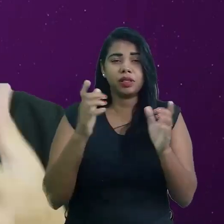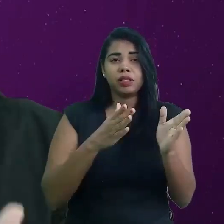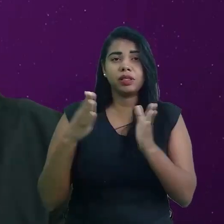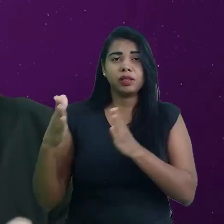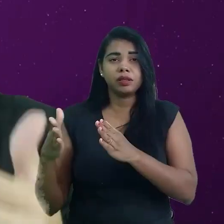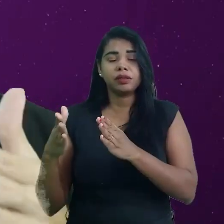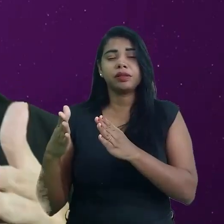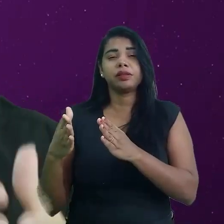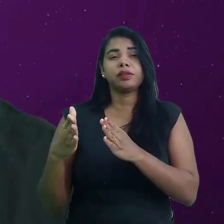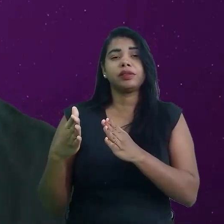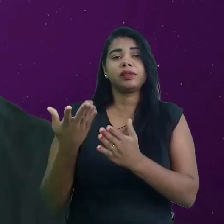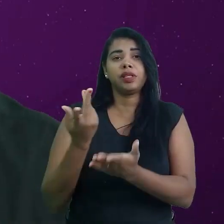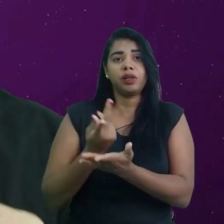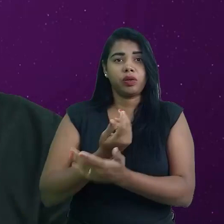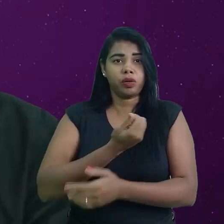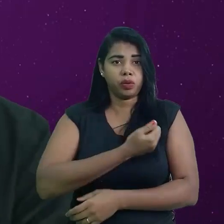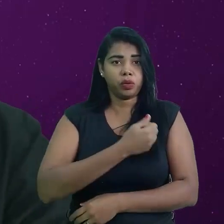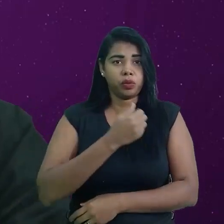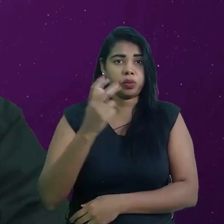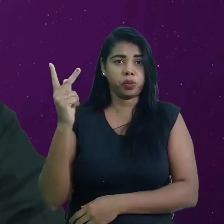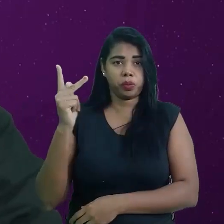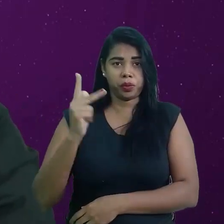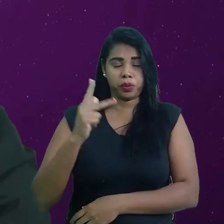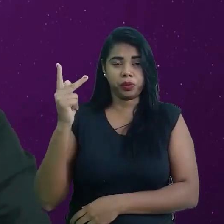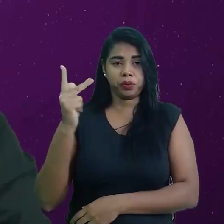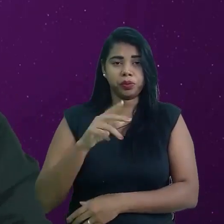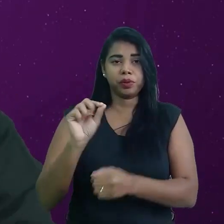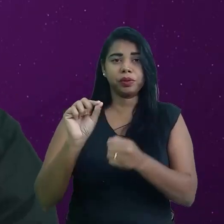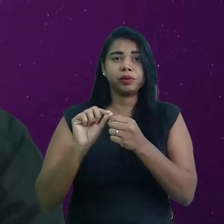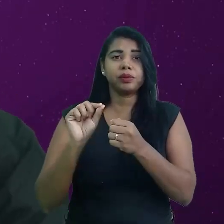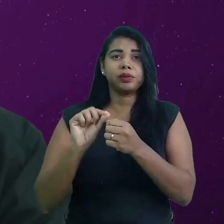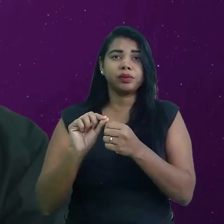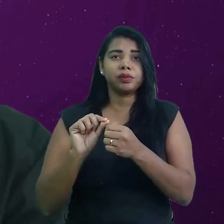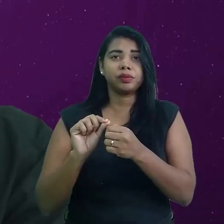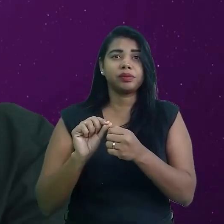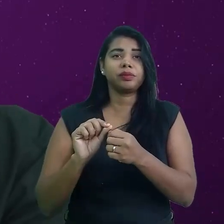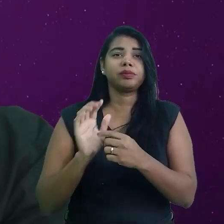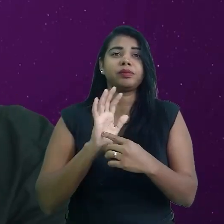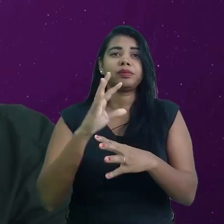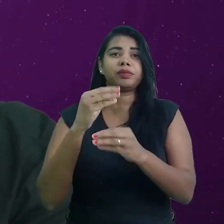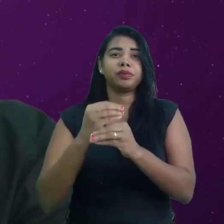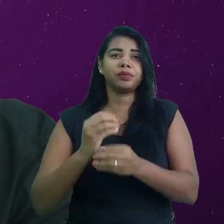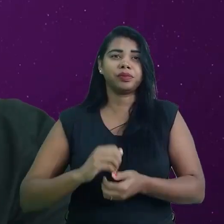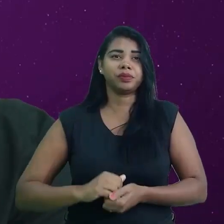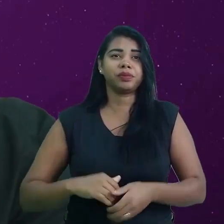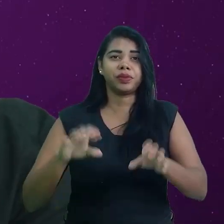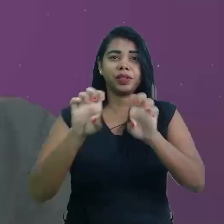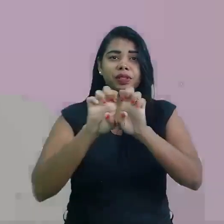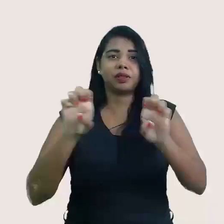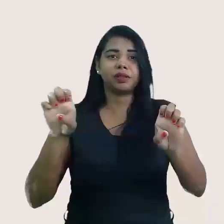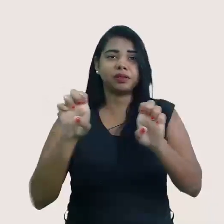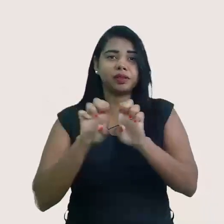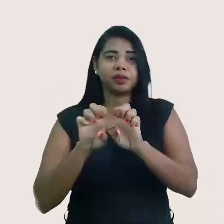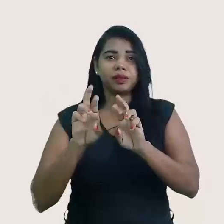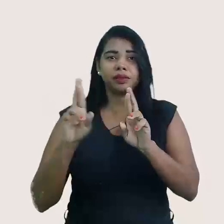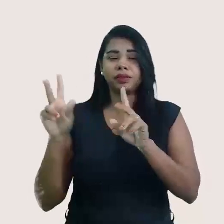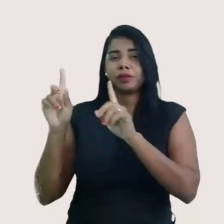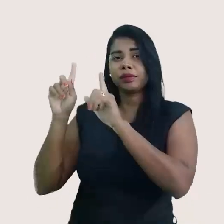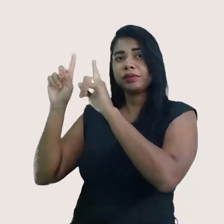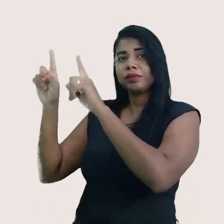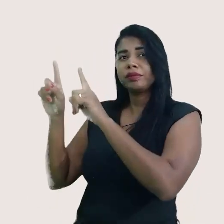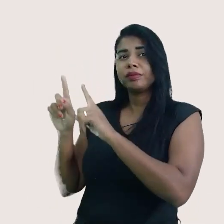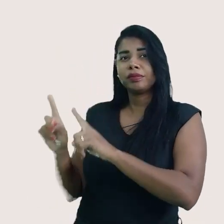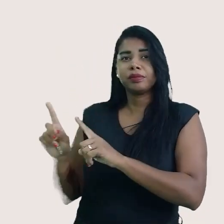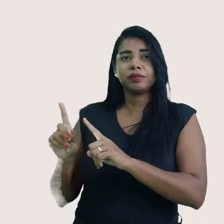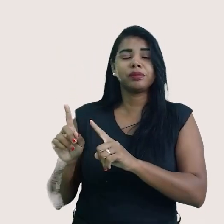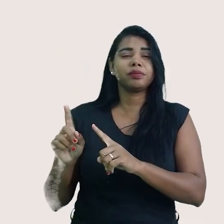a tendência agora com o número par é produzir o quê? Interferências destrutivas. E a equação ela vai pegar a diferença das